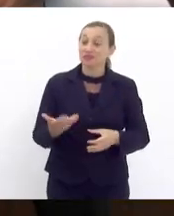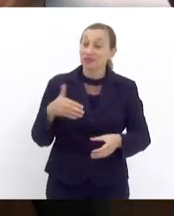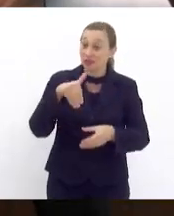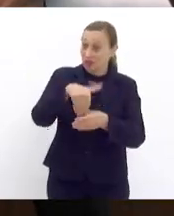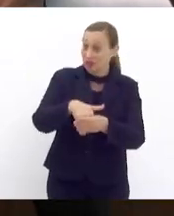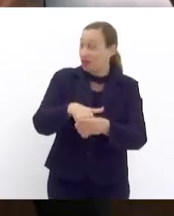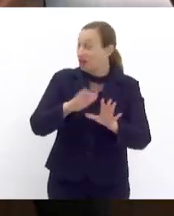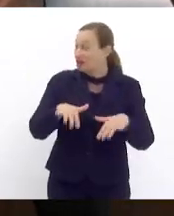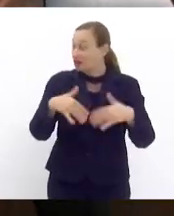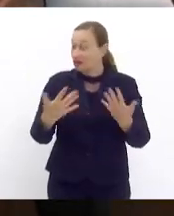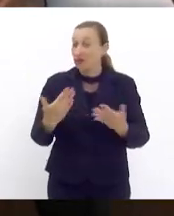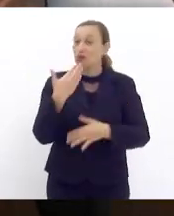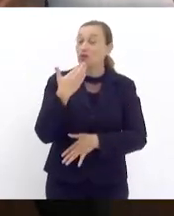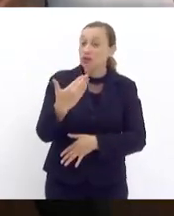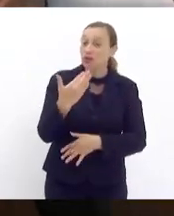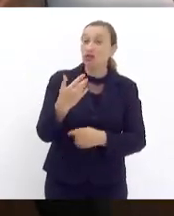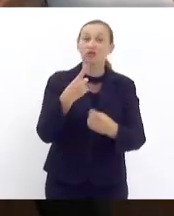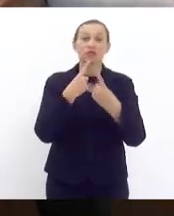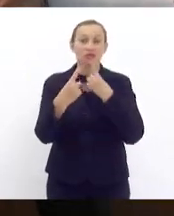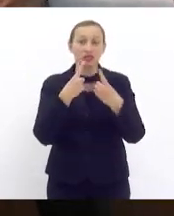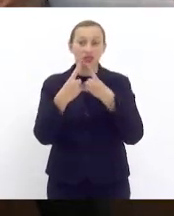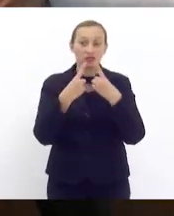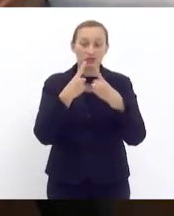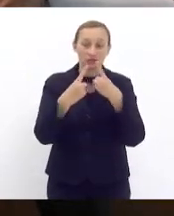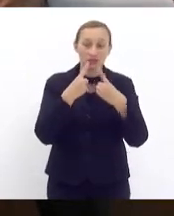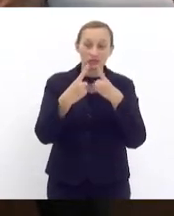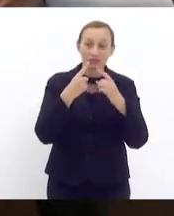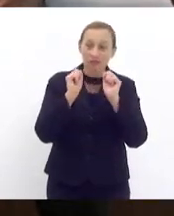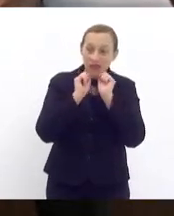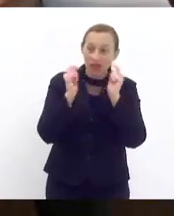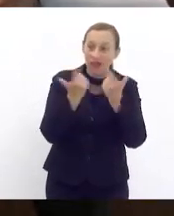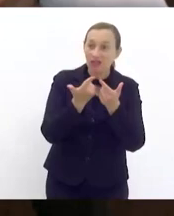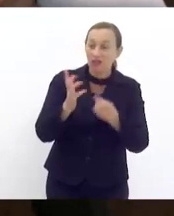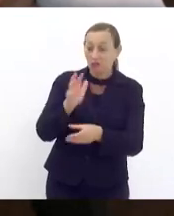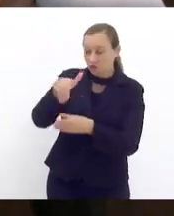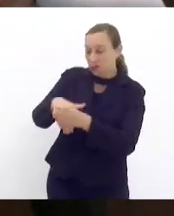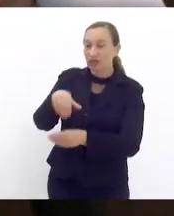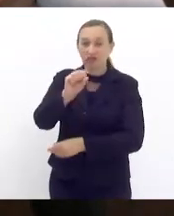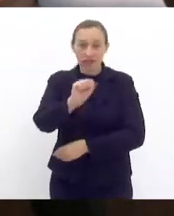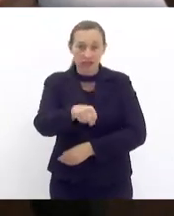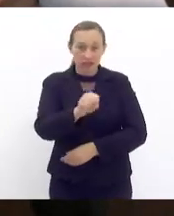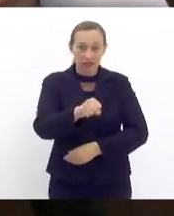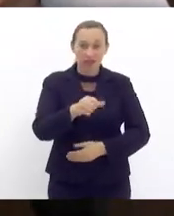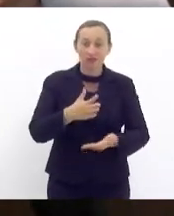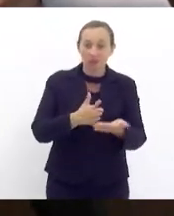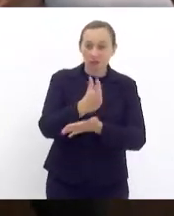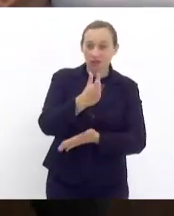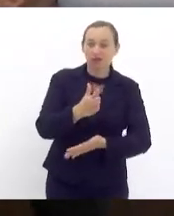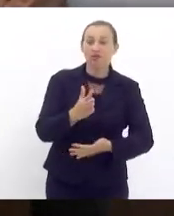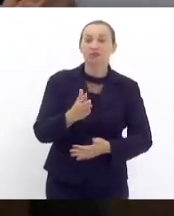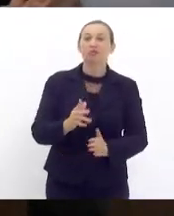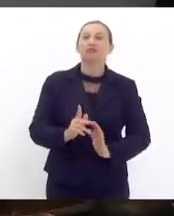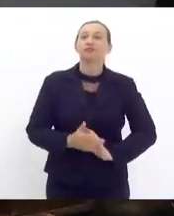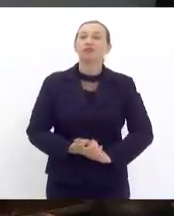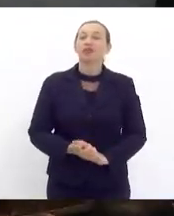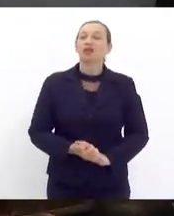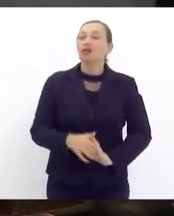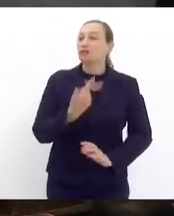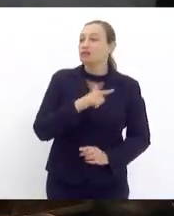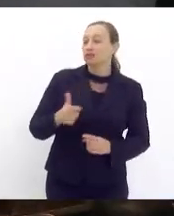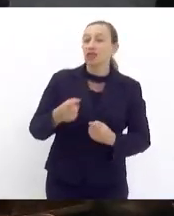então só que pedindo para discutir para fazer Alerta dizendo que eu tô voltando favorável realmente é não